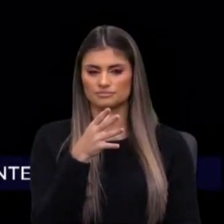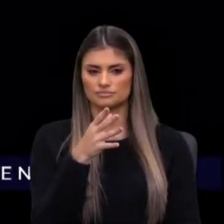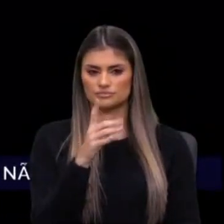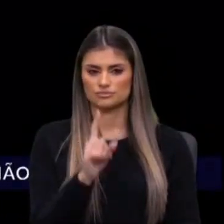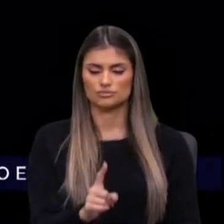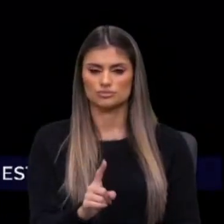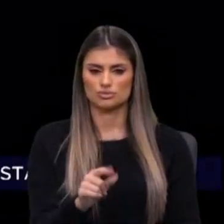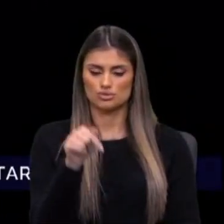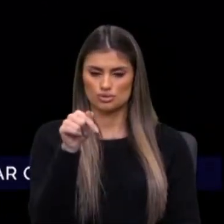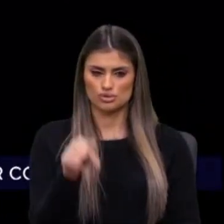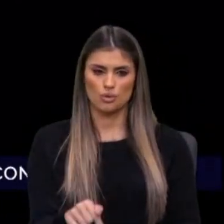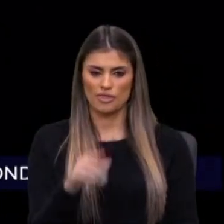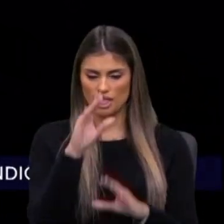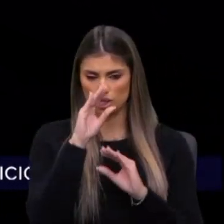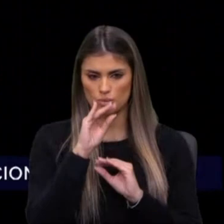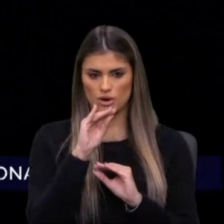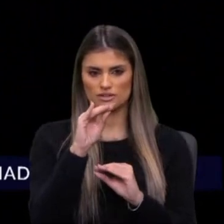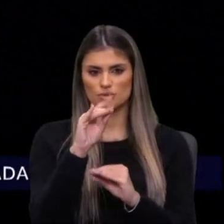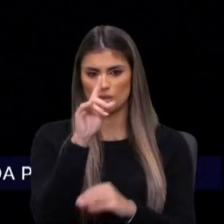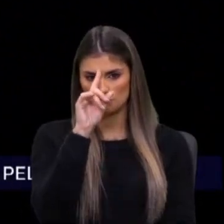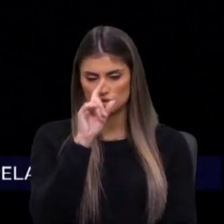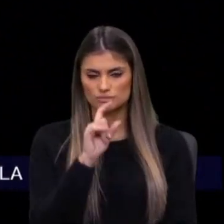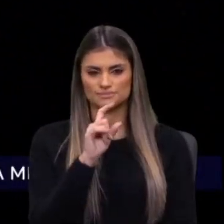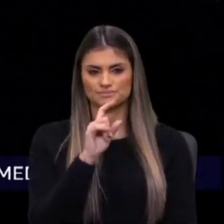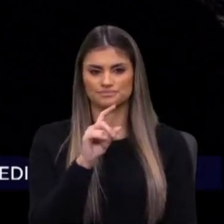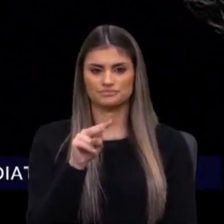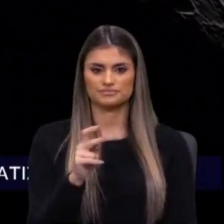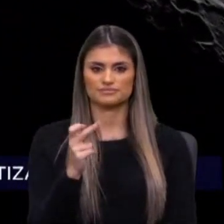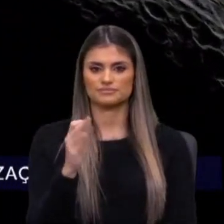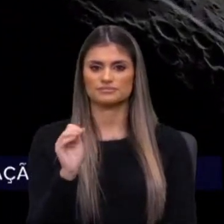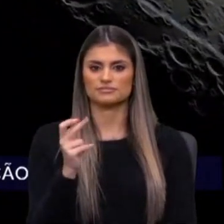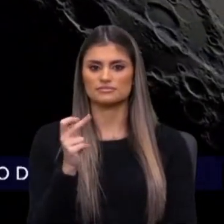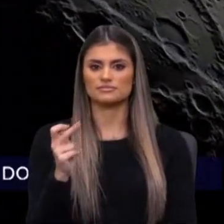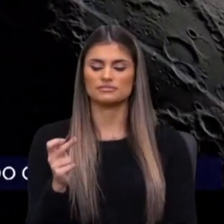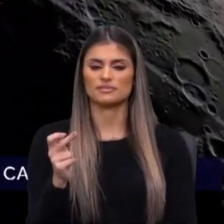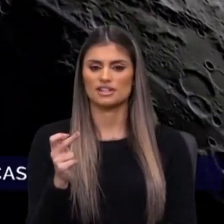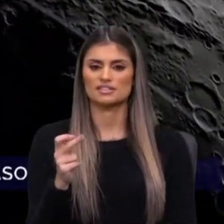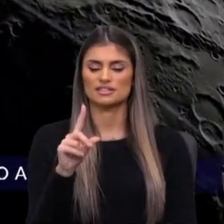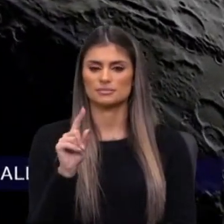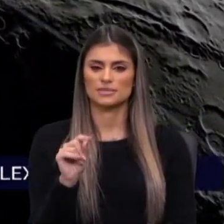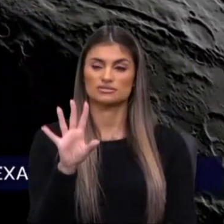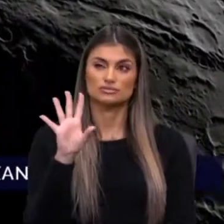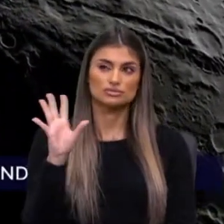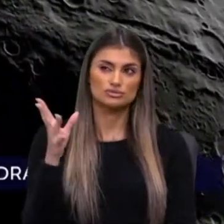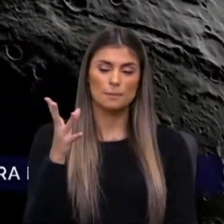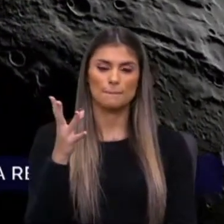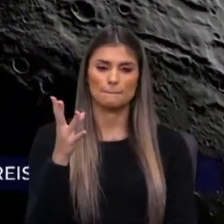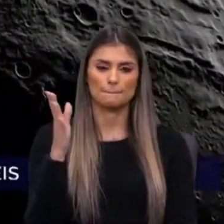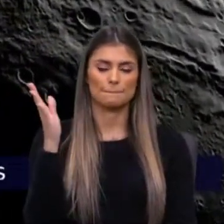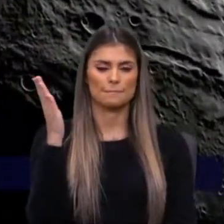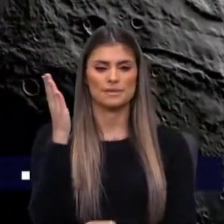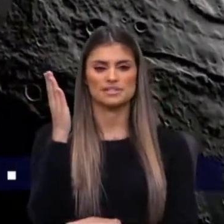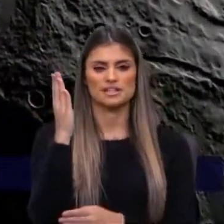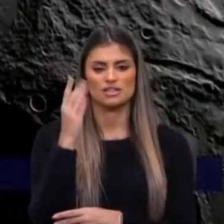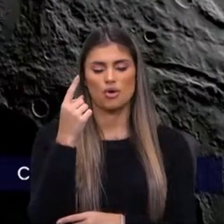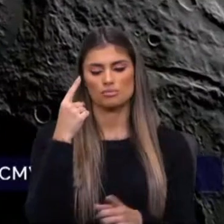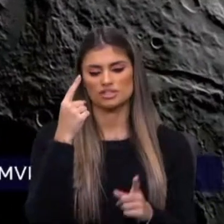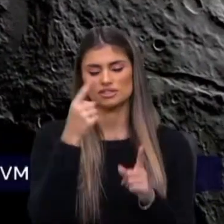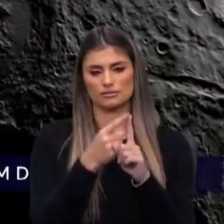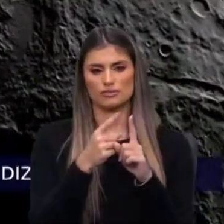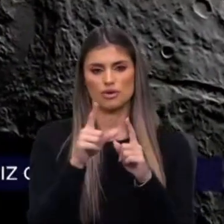da Lua. Lembro que quer a NASA, quer a ESA, quer a Agência Espacial Chinesa têm missões para o polo sul da